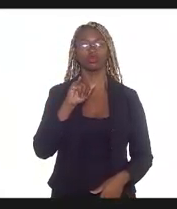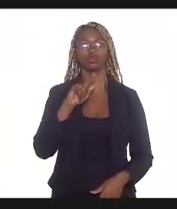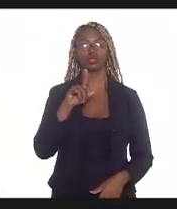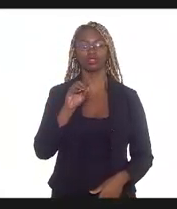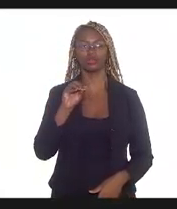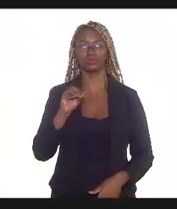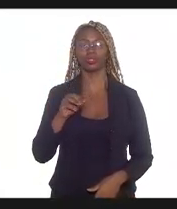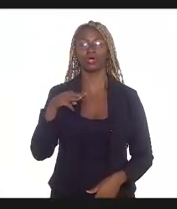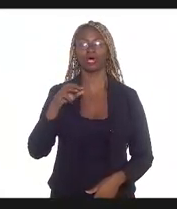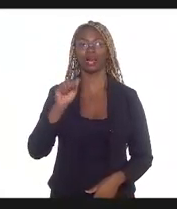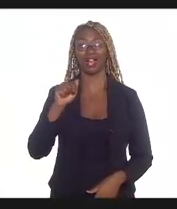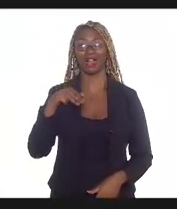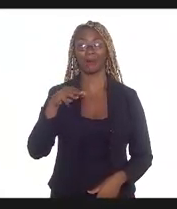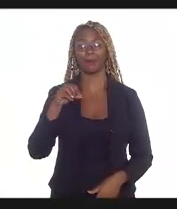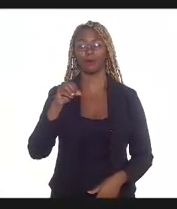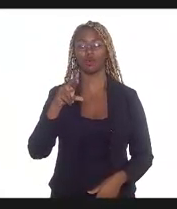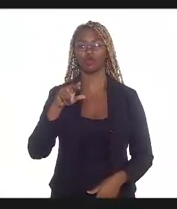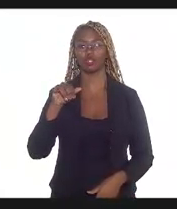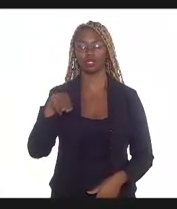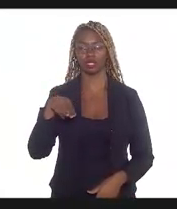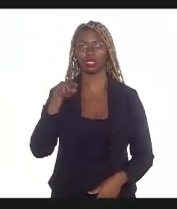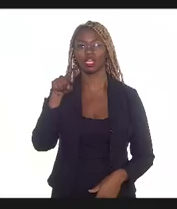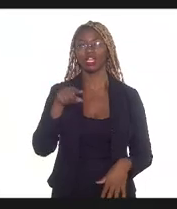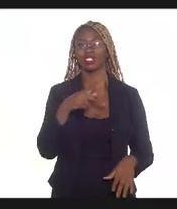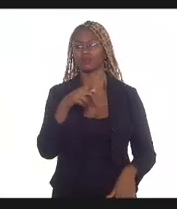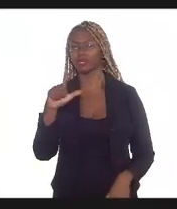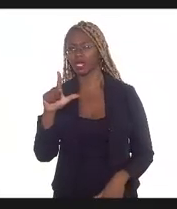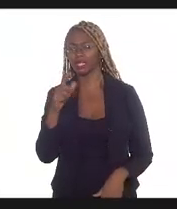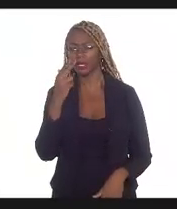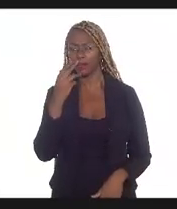Esse PL há um pedido de vista formal,